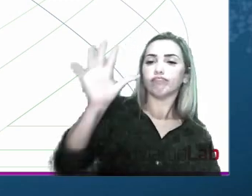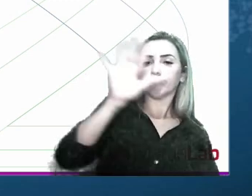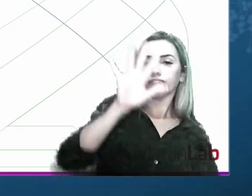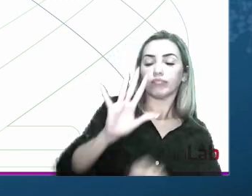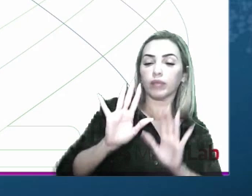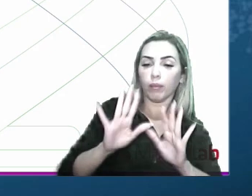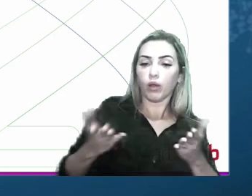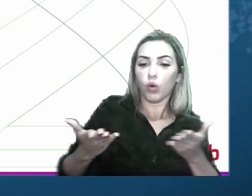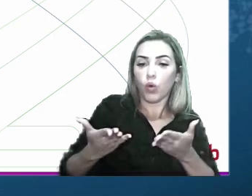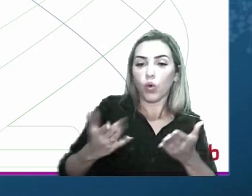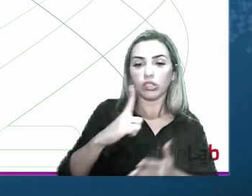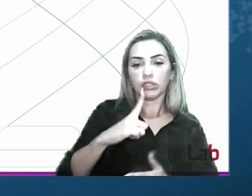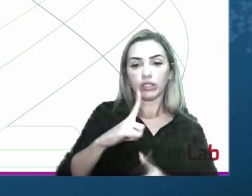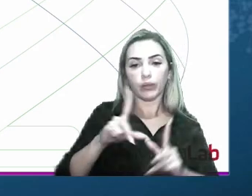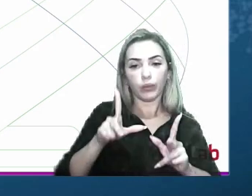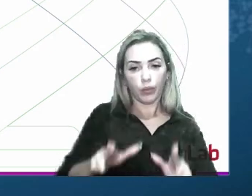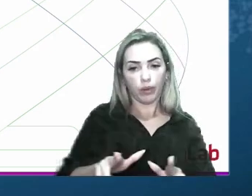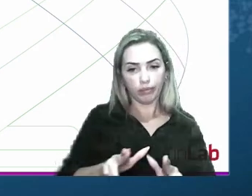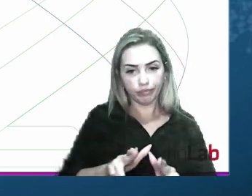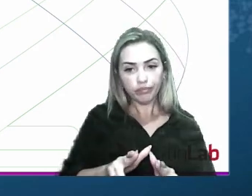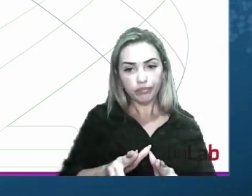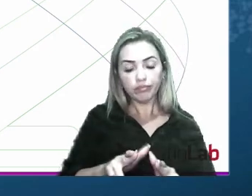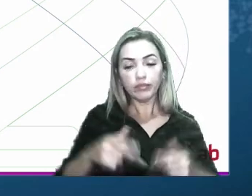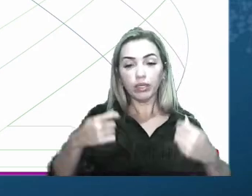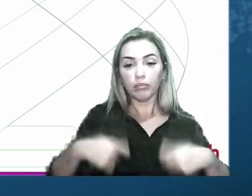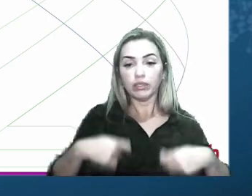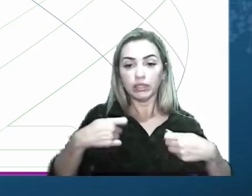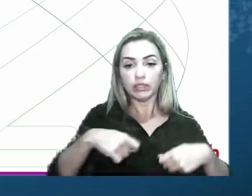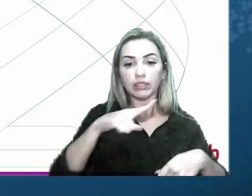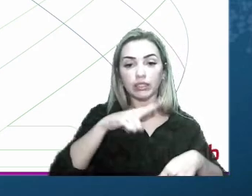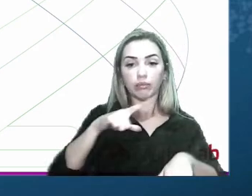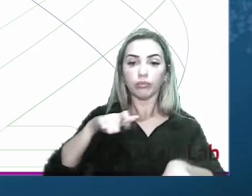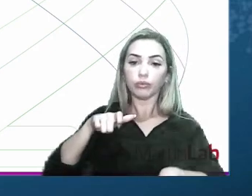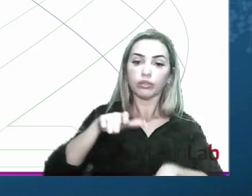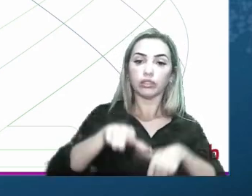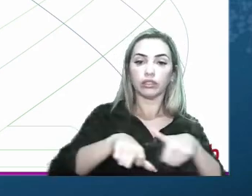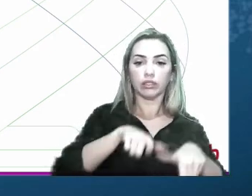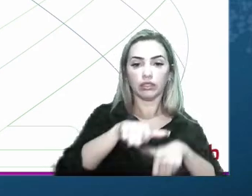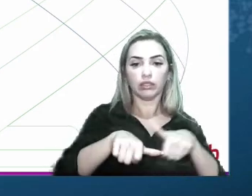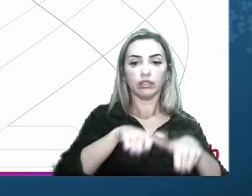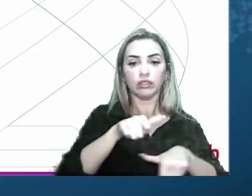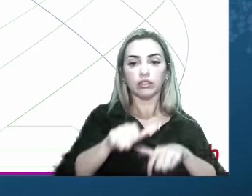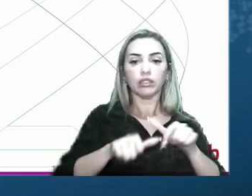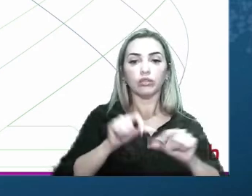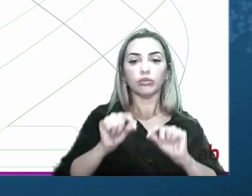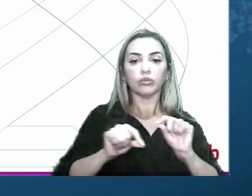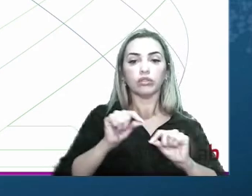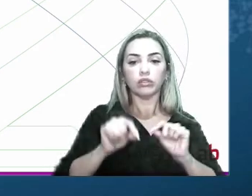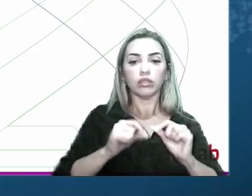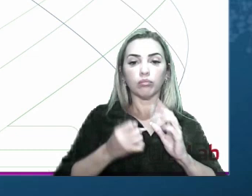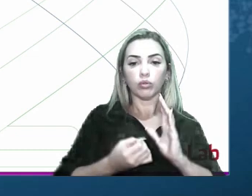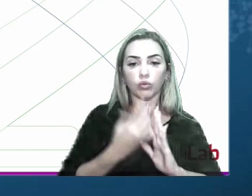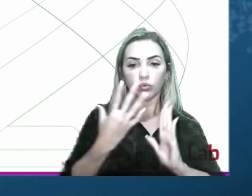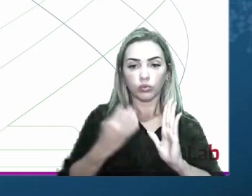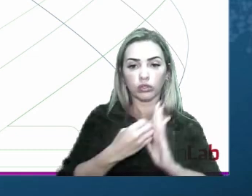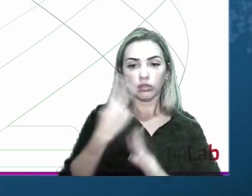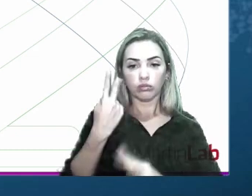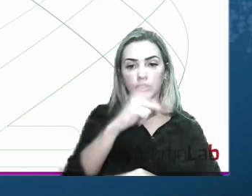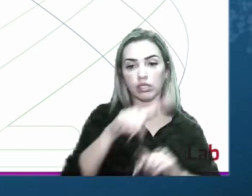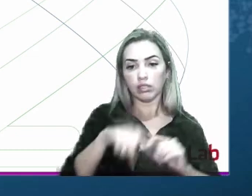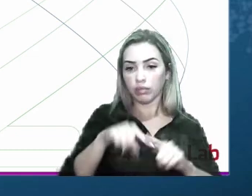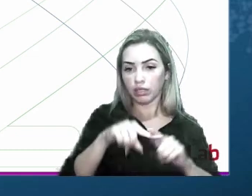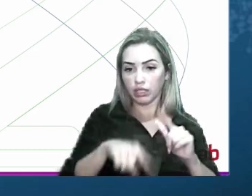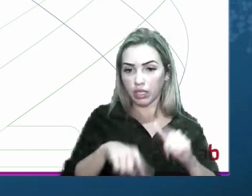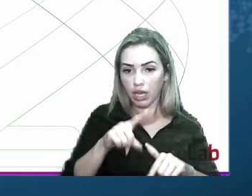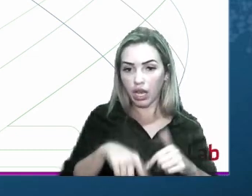situação que temos agora. Precisamos ter uma mudança, então, para a produção desses bens e